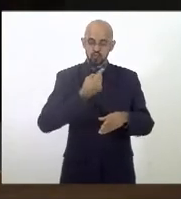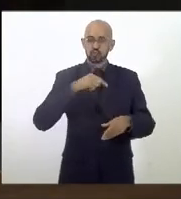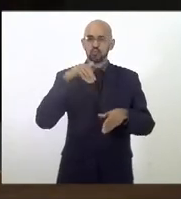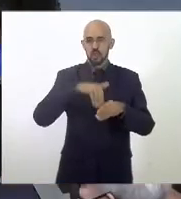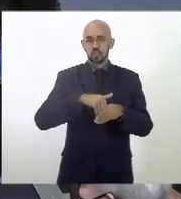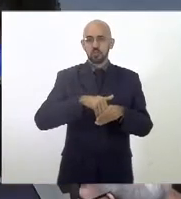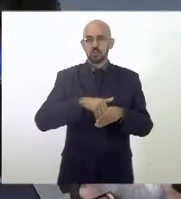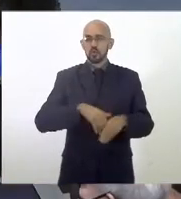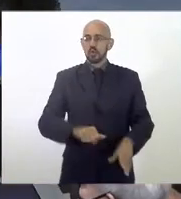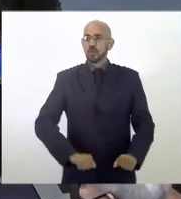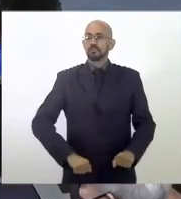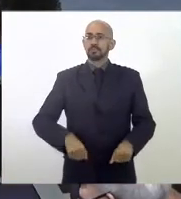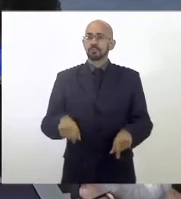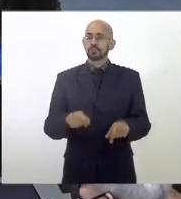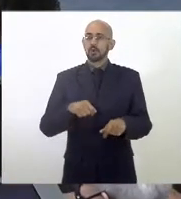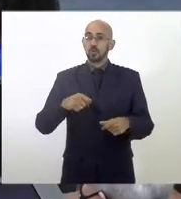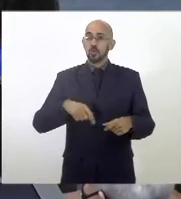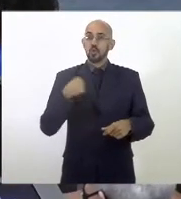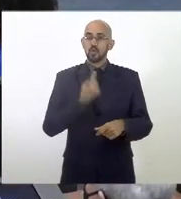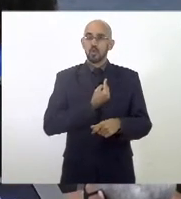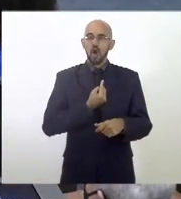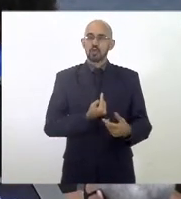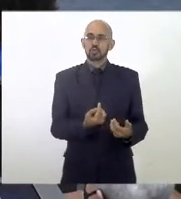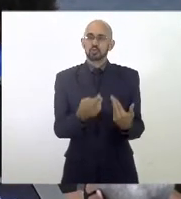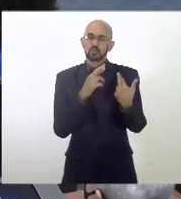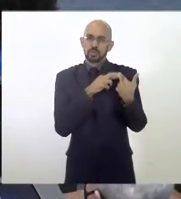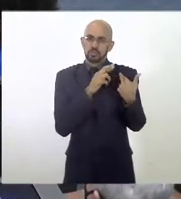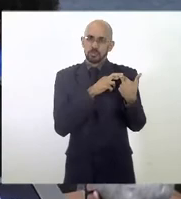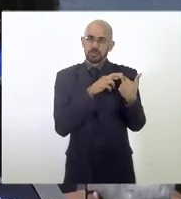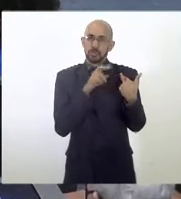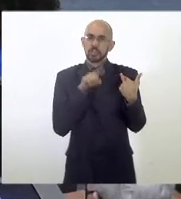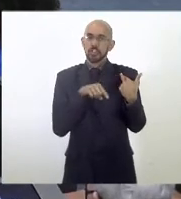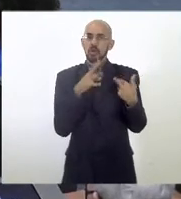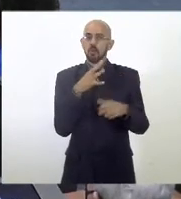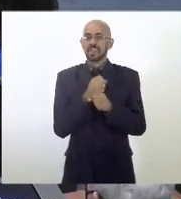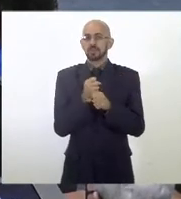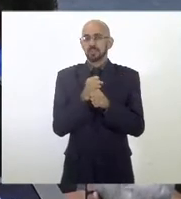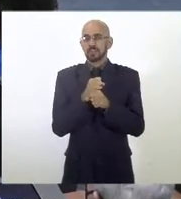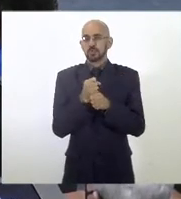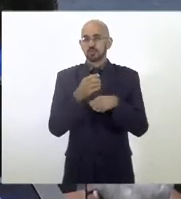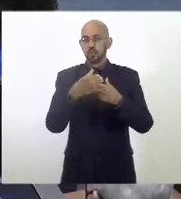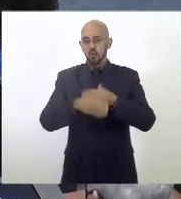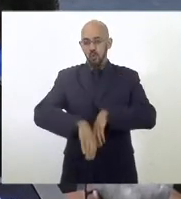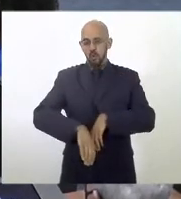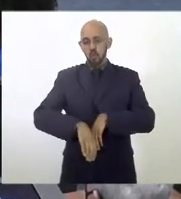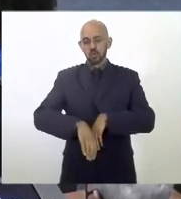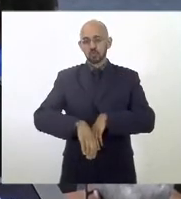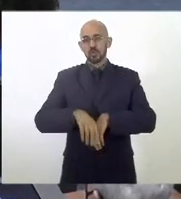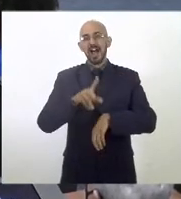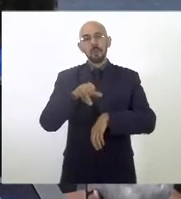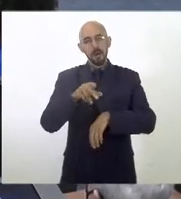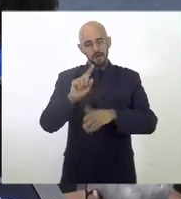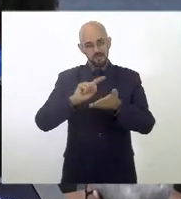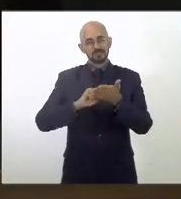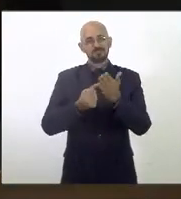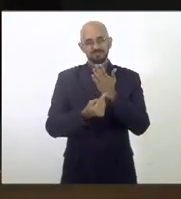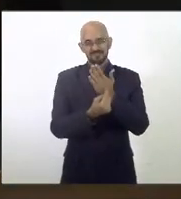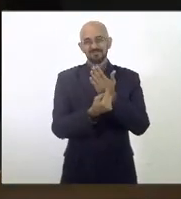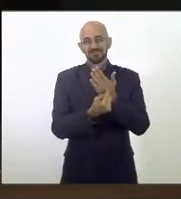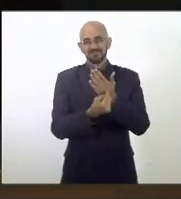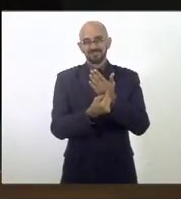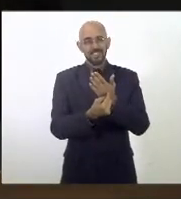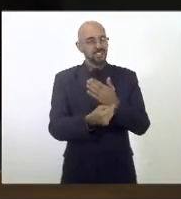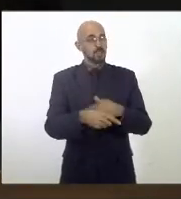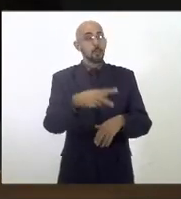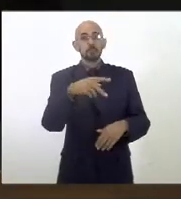Rodrigo, o nosso concurso aqui é de cada 4 anos, faz concurso. Cada 4 anos fazemos o nosso concurso. Ouviu, Pedro